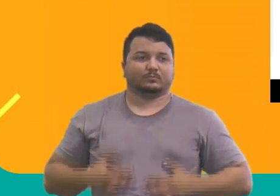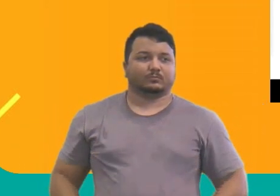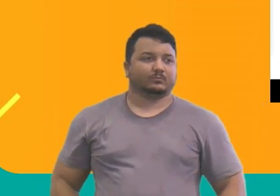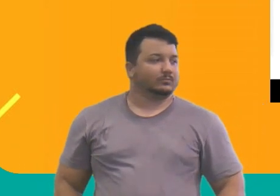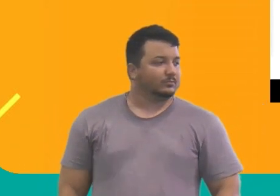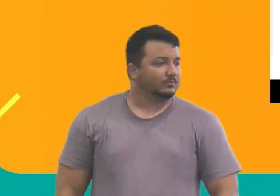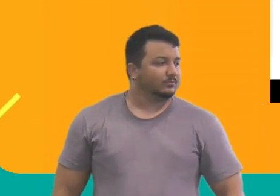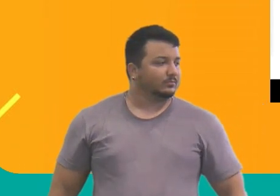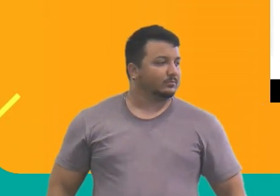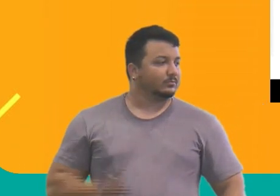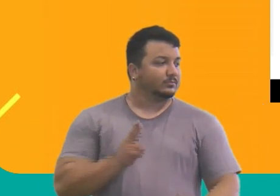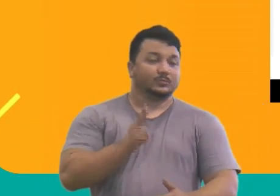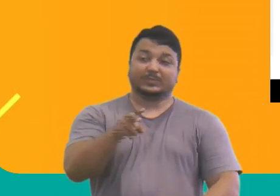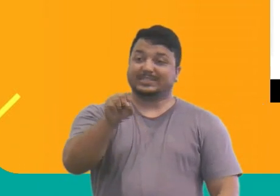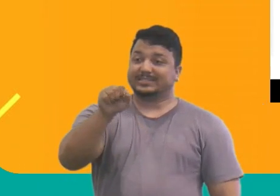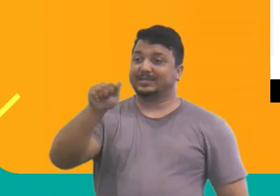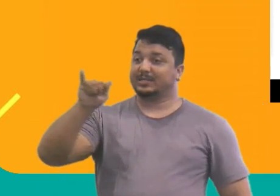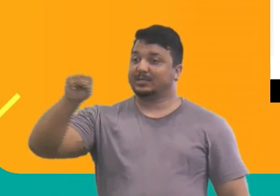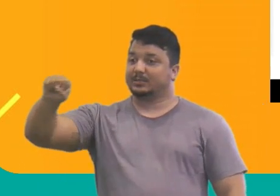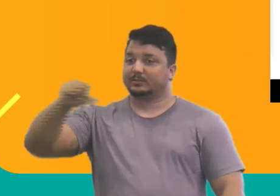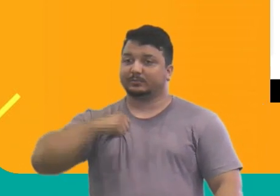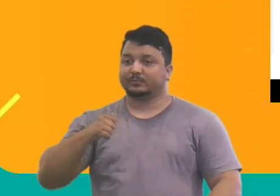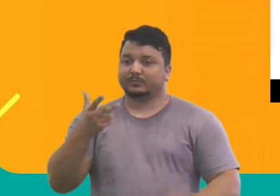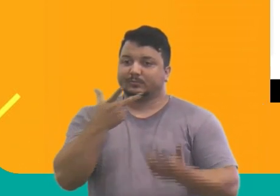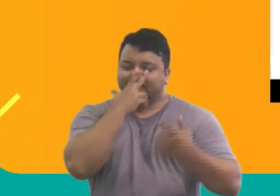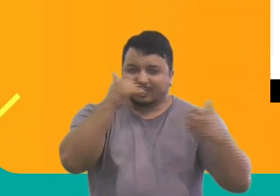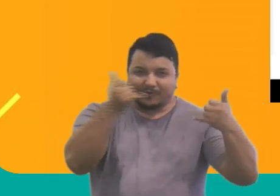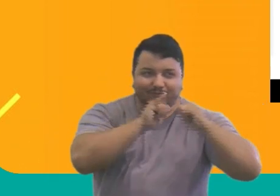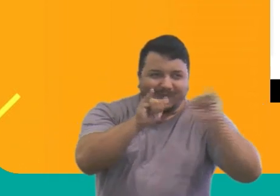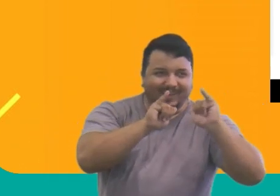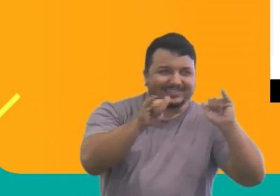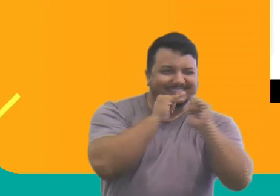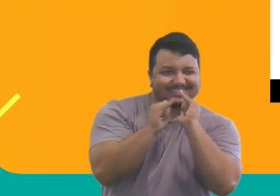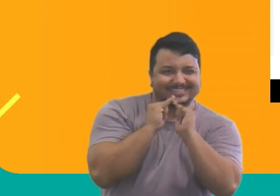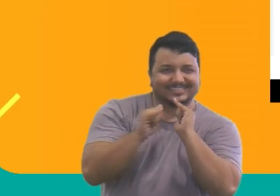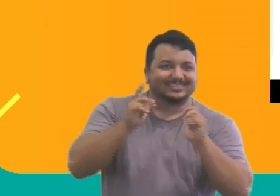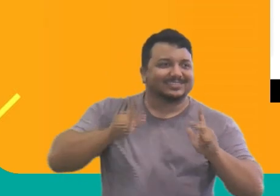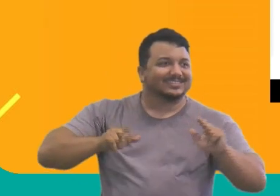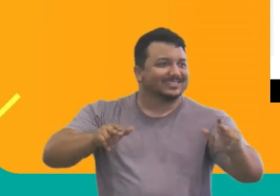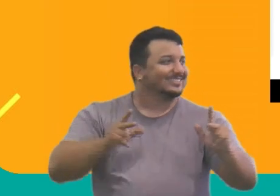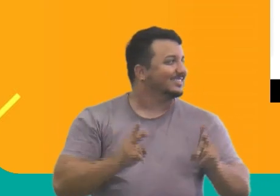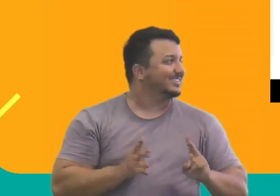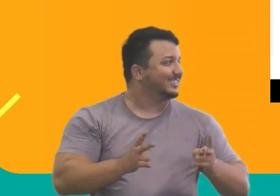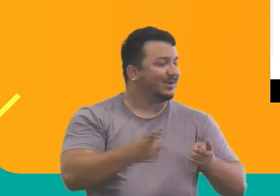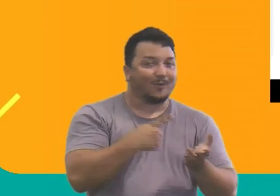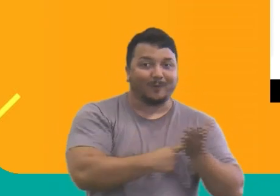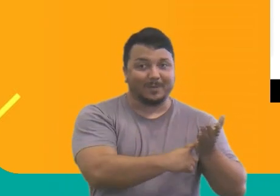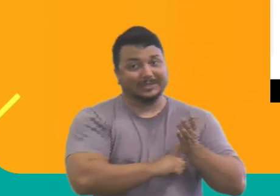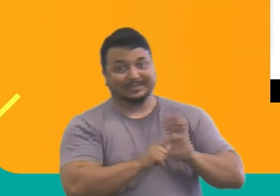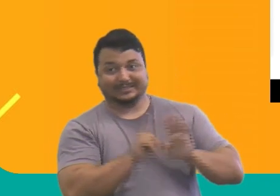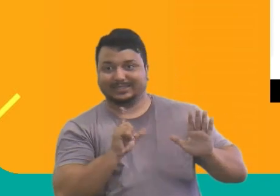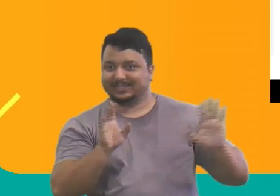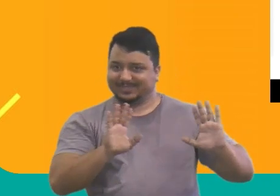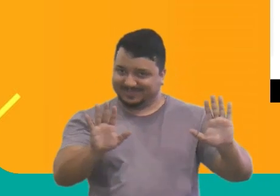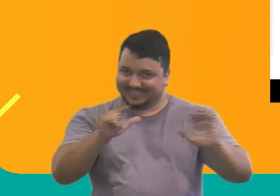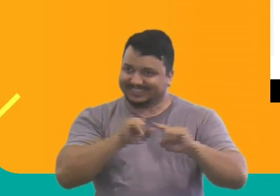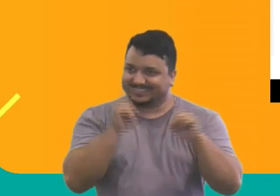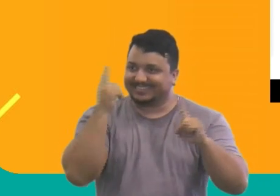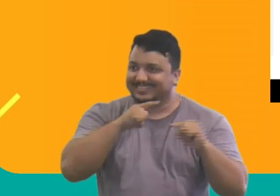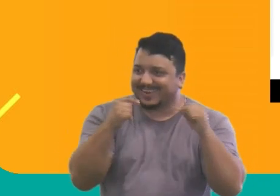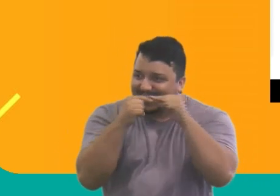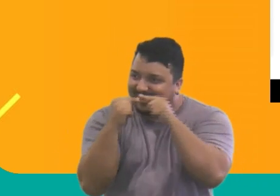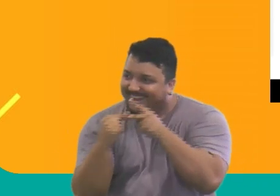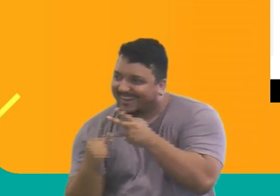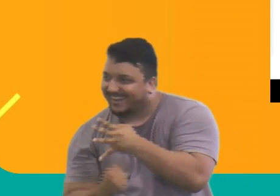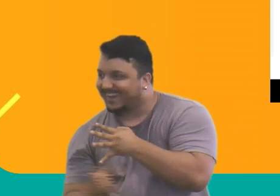né? A gente continua mais ou menos na mesma paleta de informação. A gente veio combinando, não foi combinado, mas a gente veio combinando. É, queria dizer que isso aqui, quando a